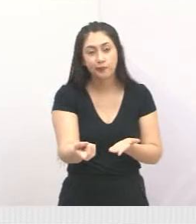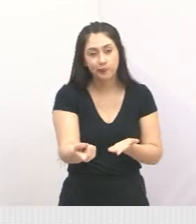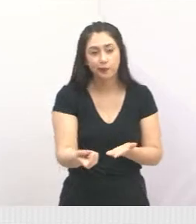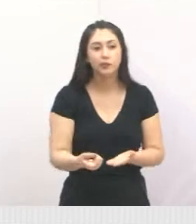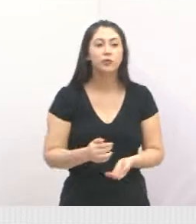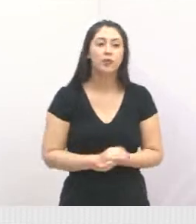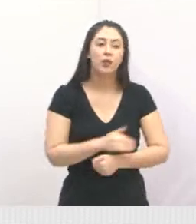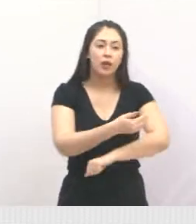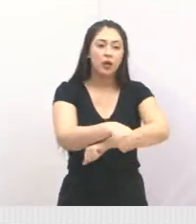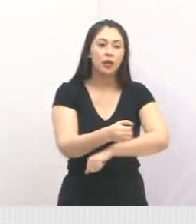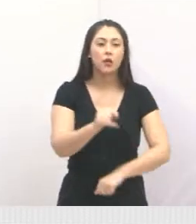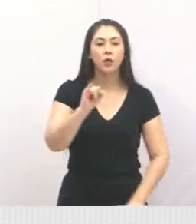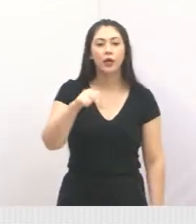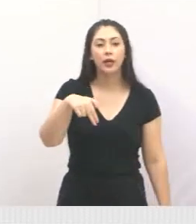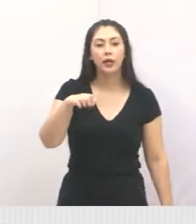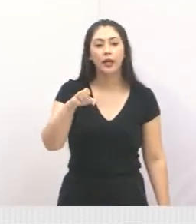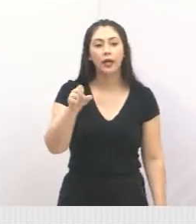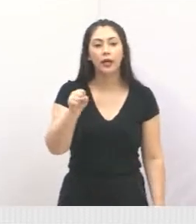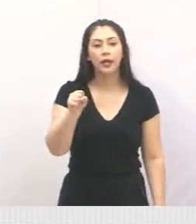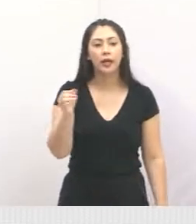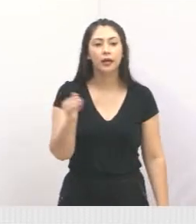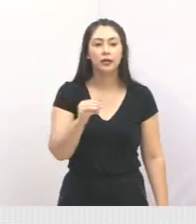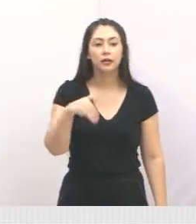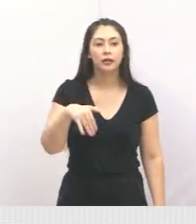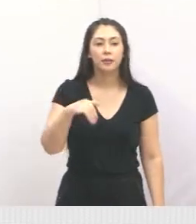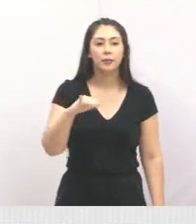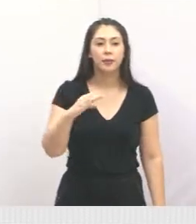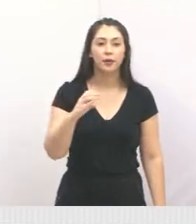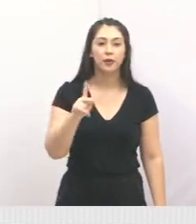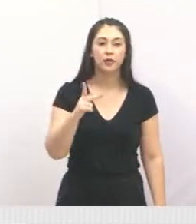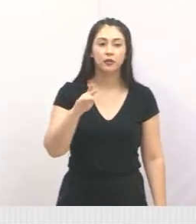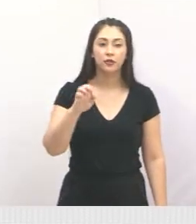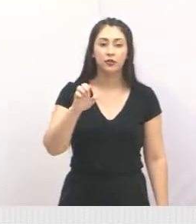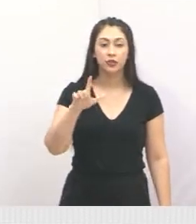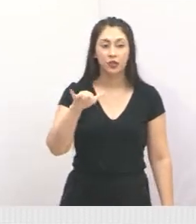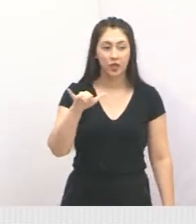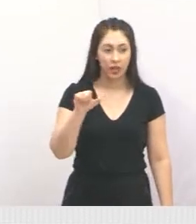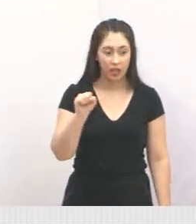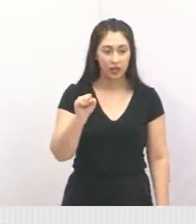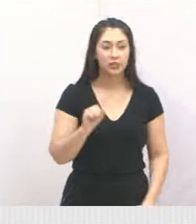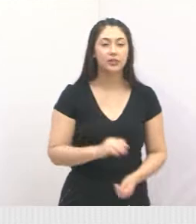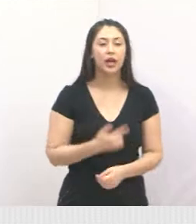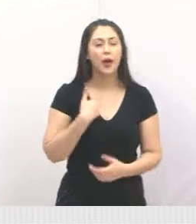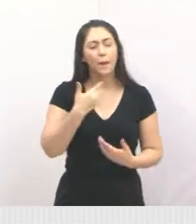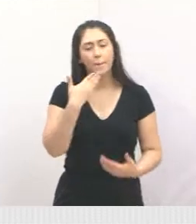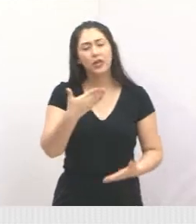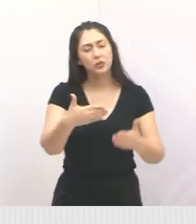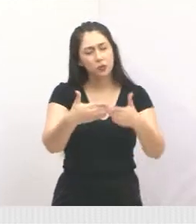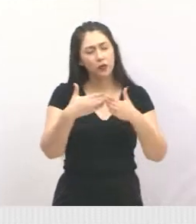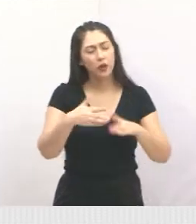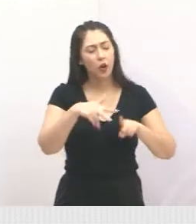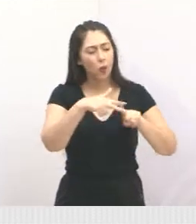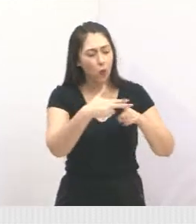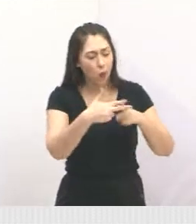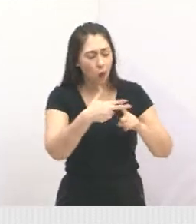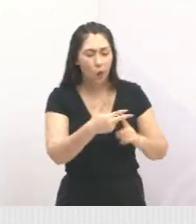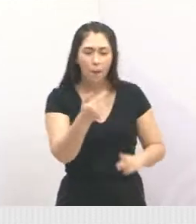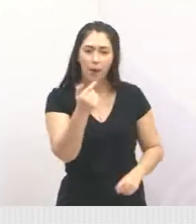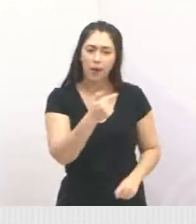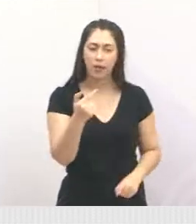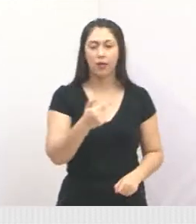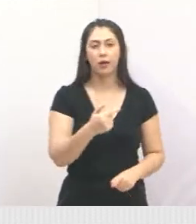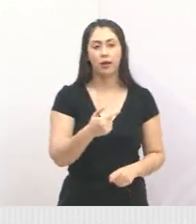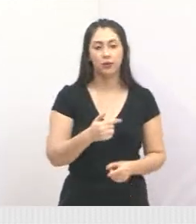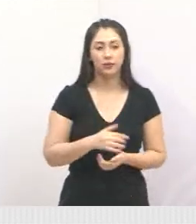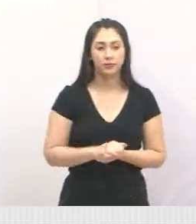ali na Inês Micaela, Silvio Souza, no Jardim Santa Maria. Eu peço, por gentileza, a manutenção asfáltica desse buraco,